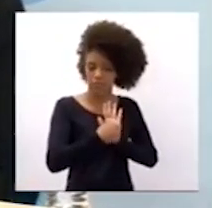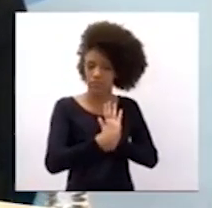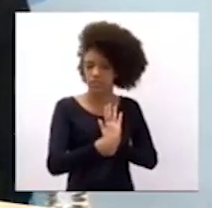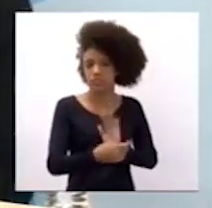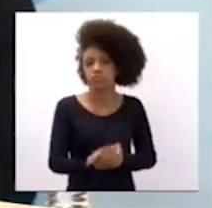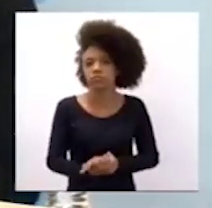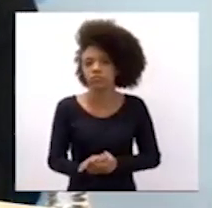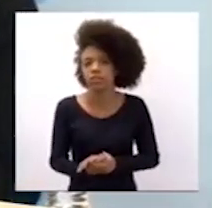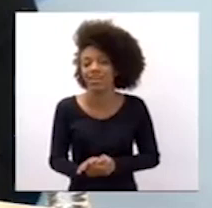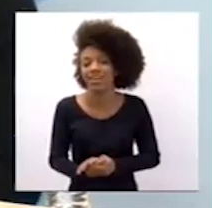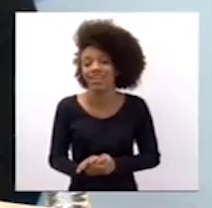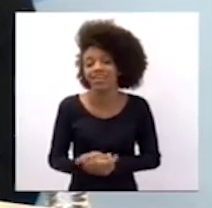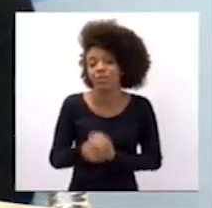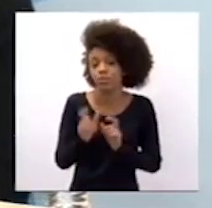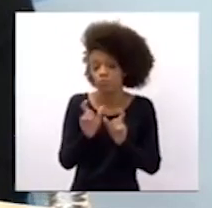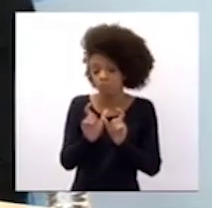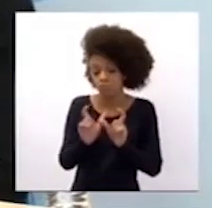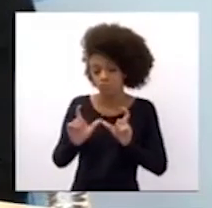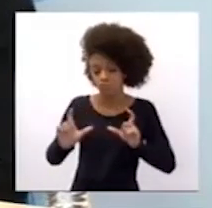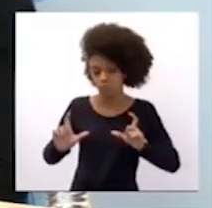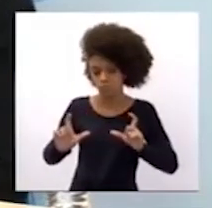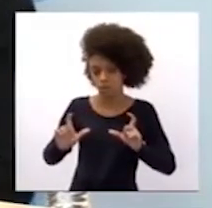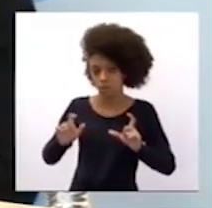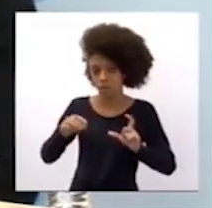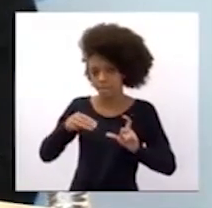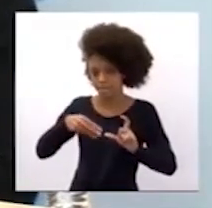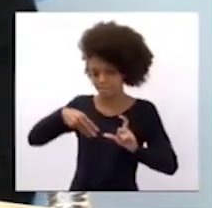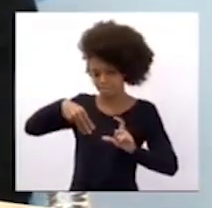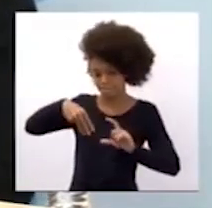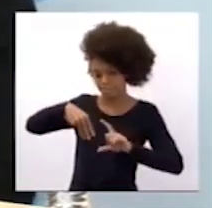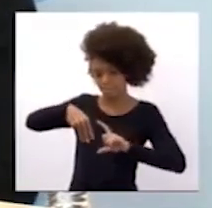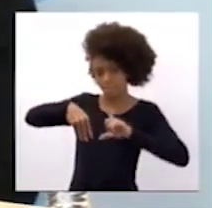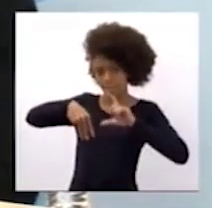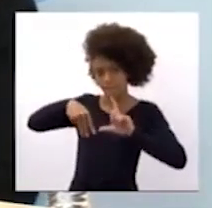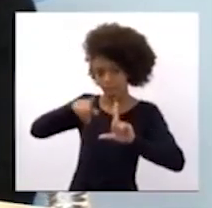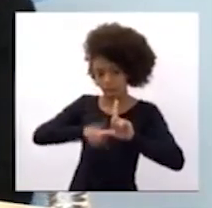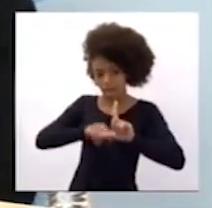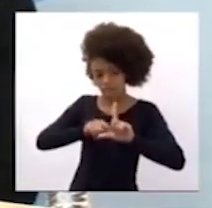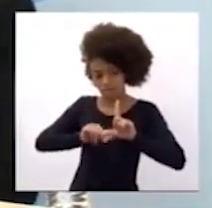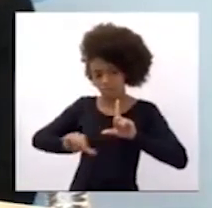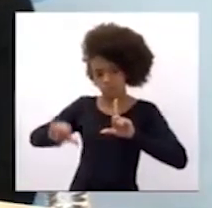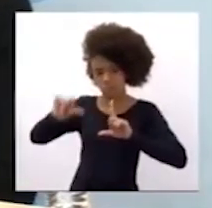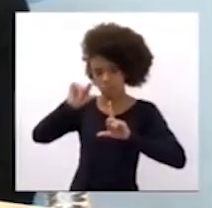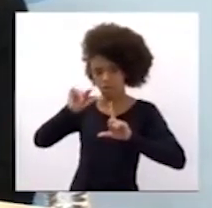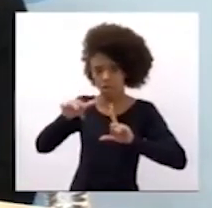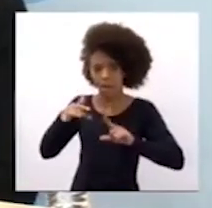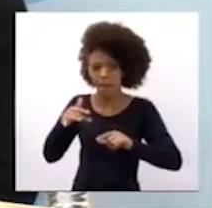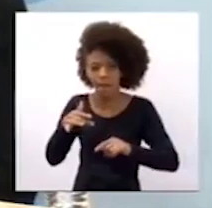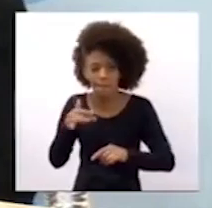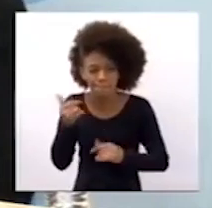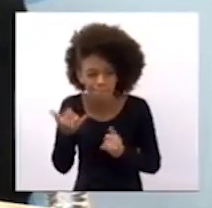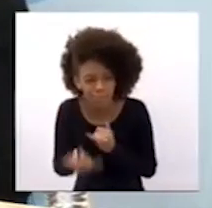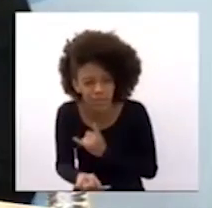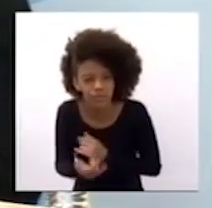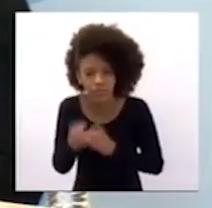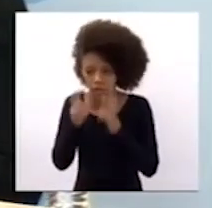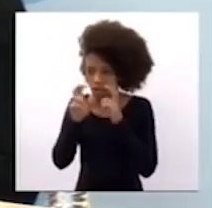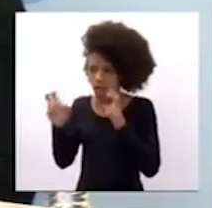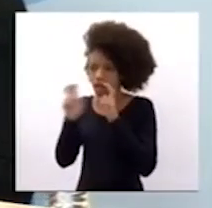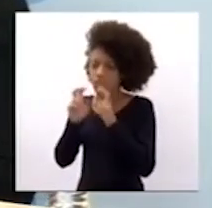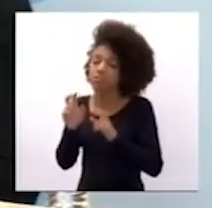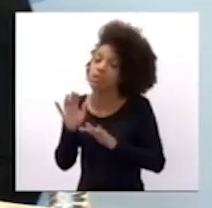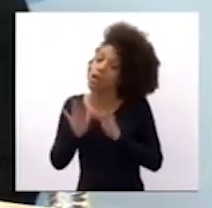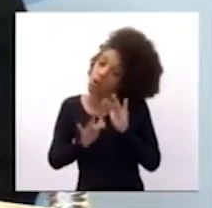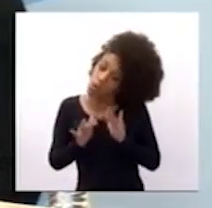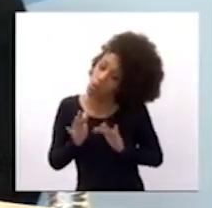bem. Escrever em letras maiúsculas, parece que você está gritando com a outra pessoa. Então, algumas